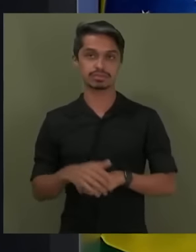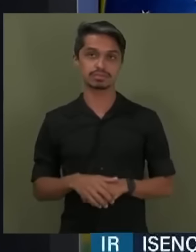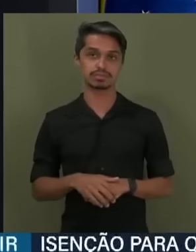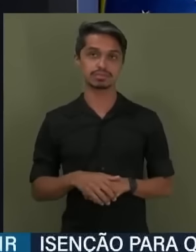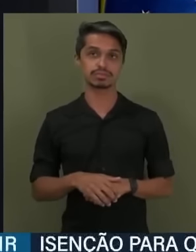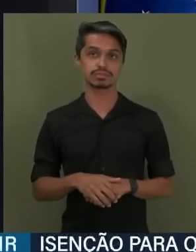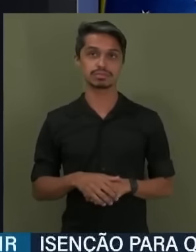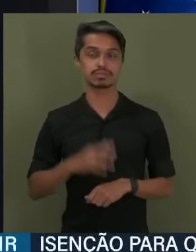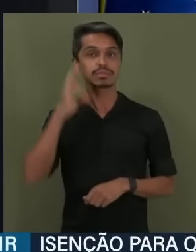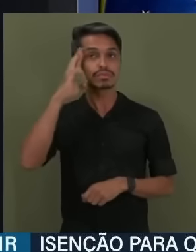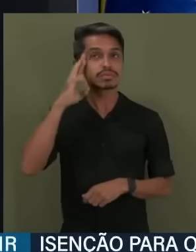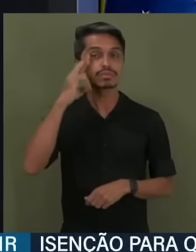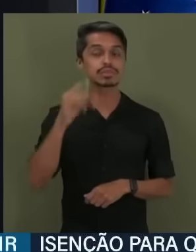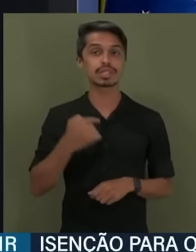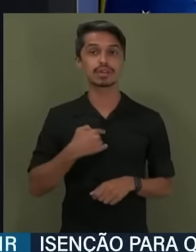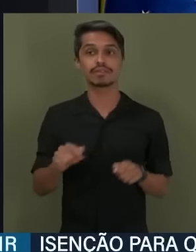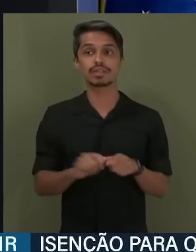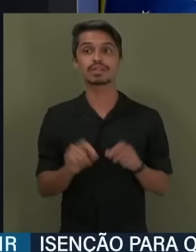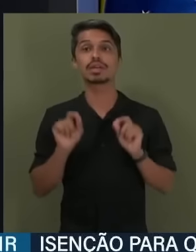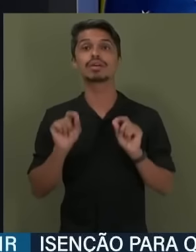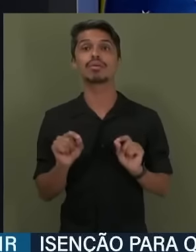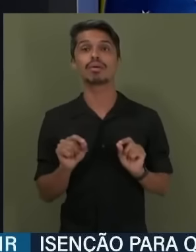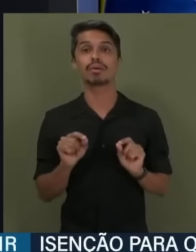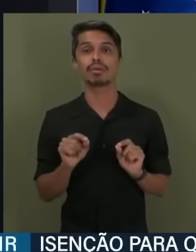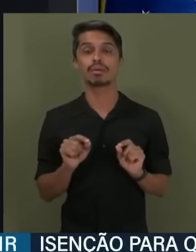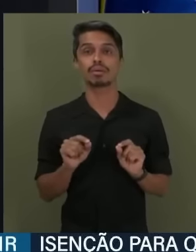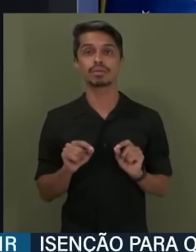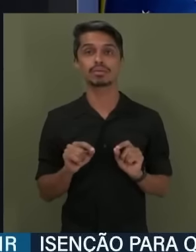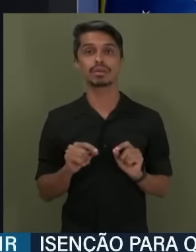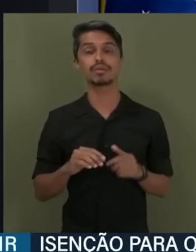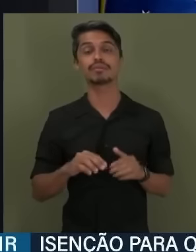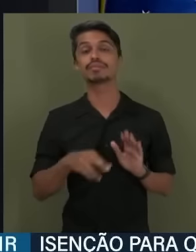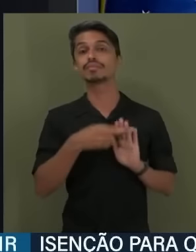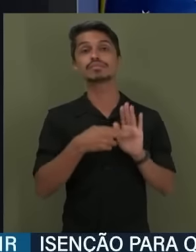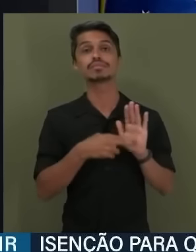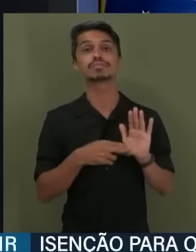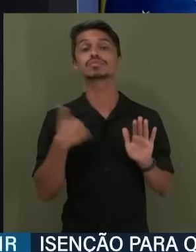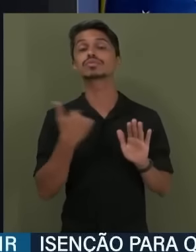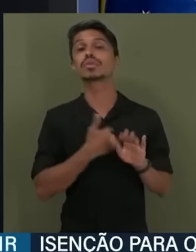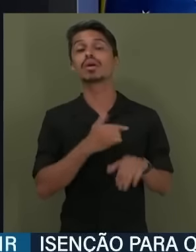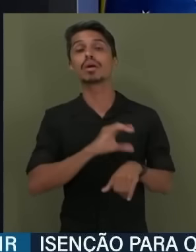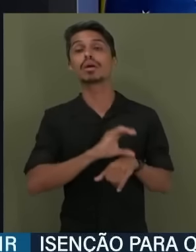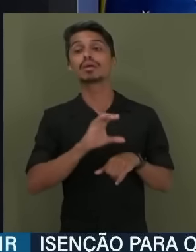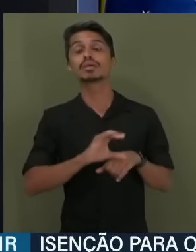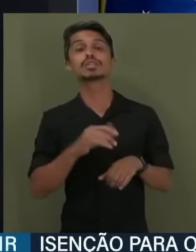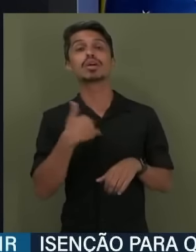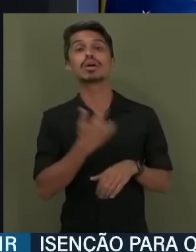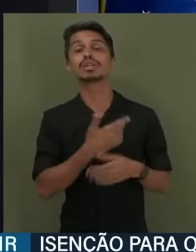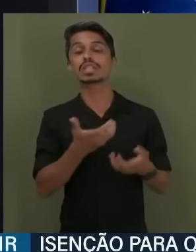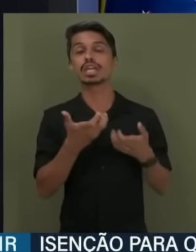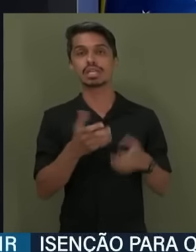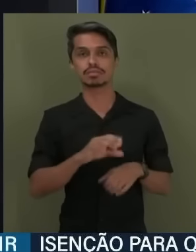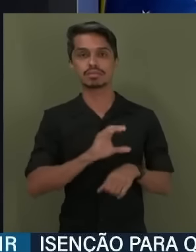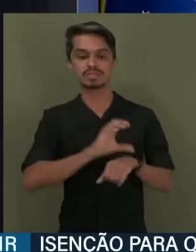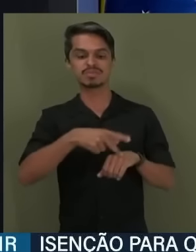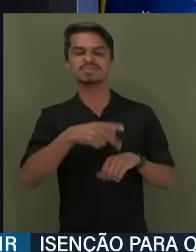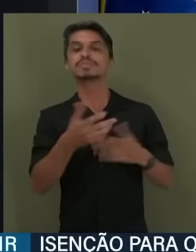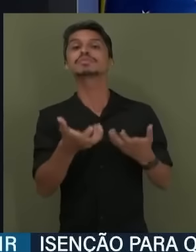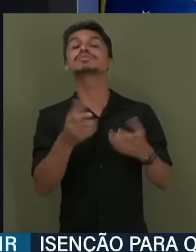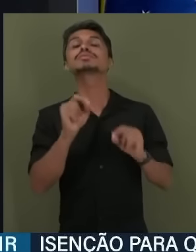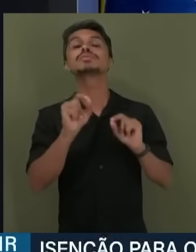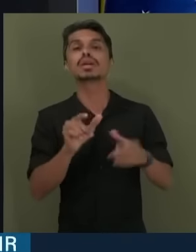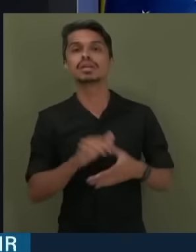A reflexão que faço é: que código penal que nós queremos? Que lei é essa que nós